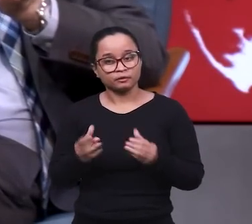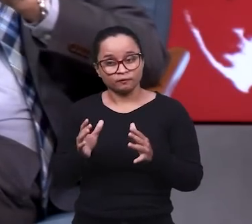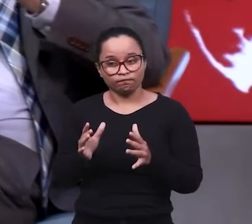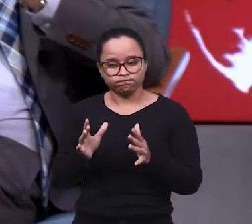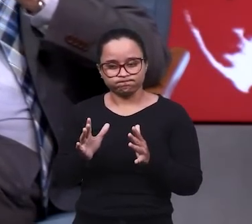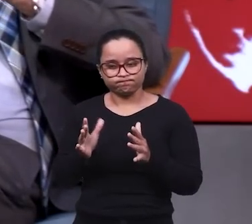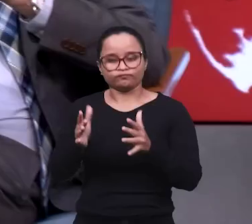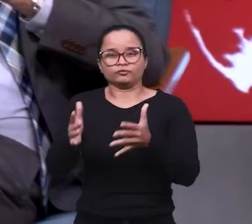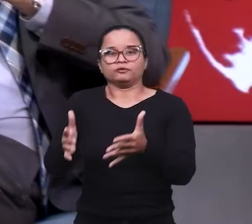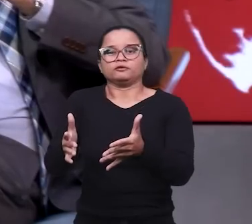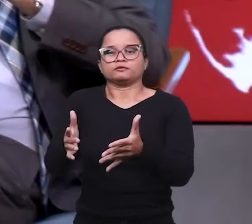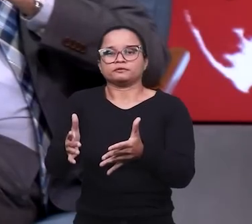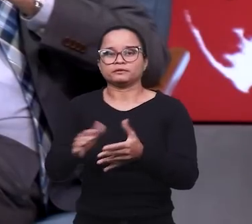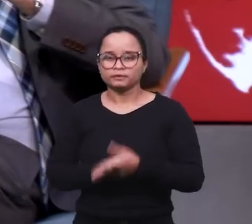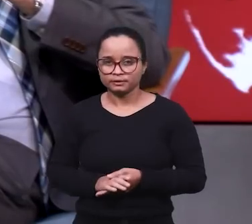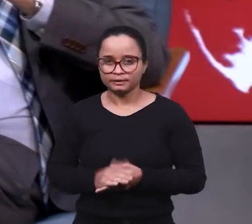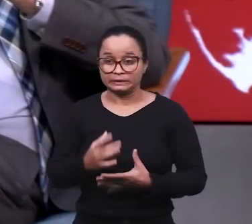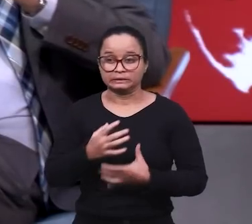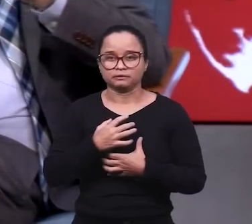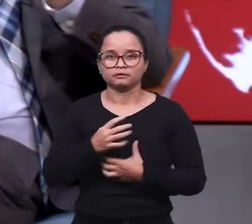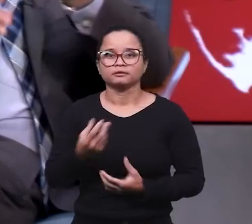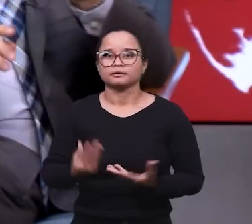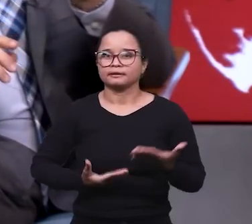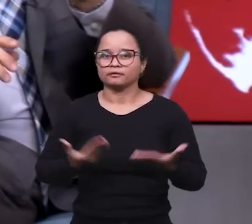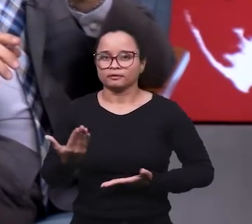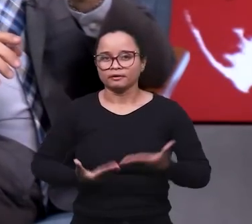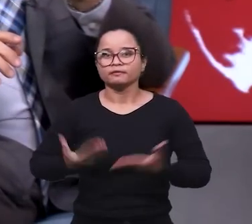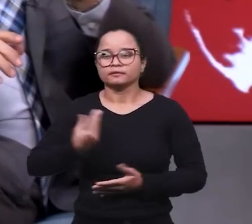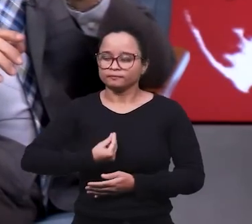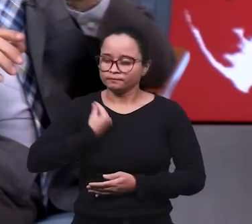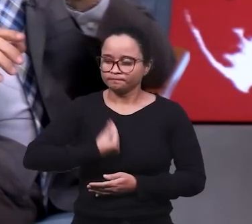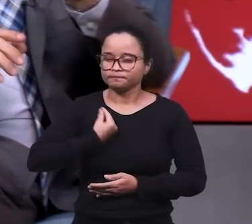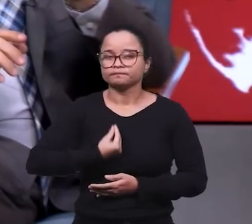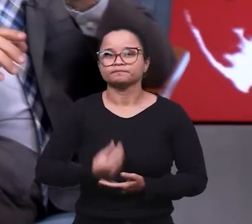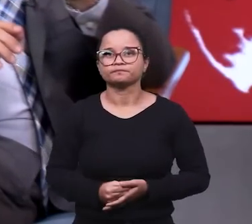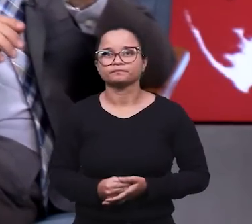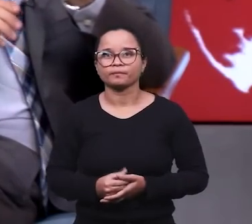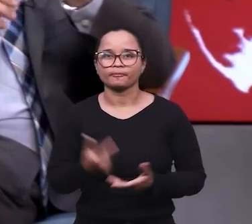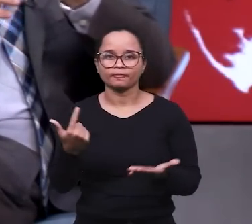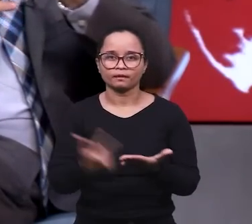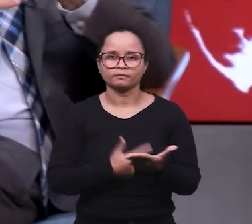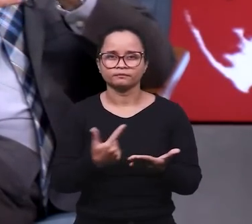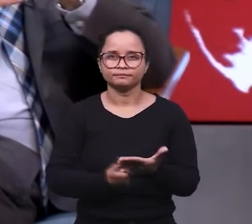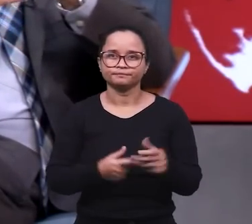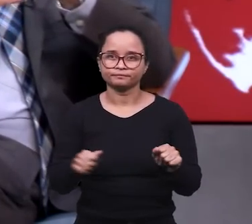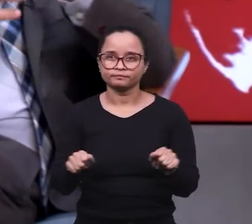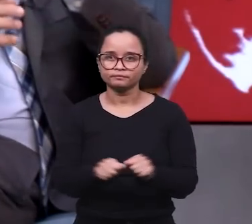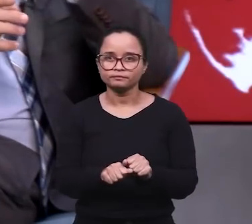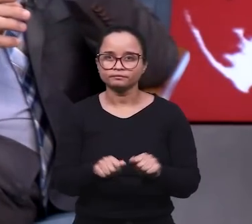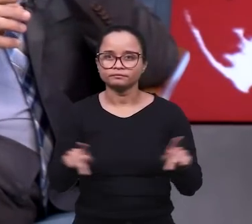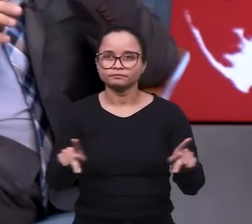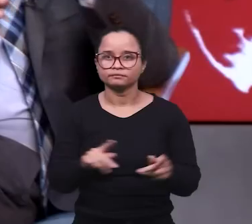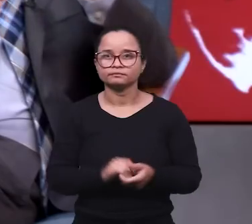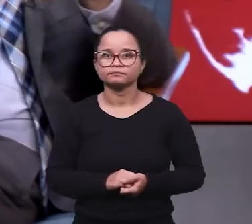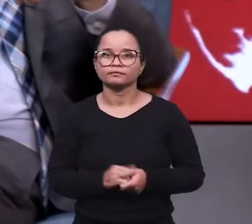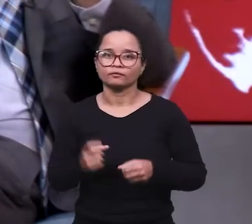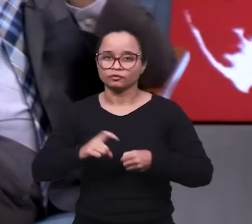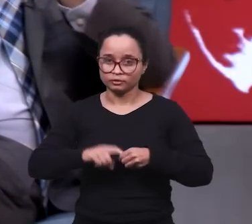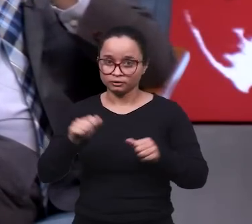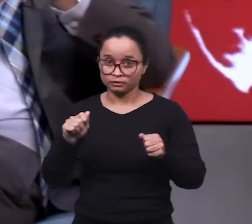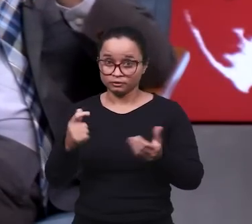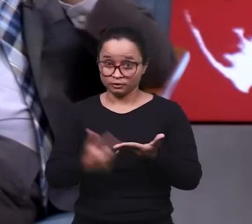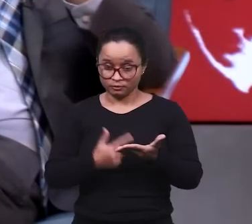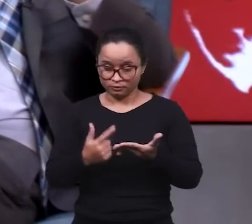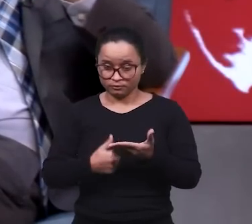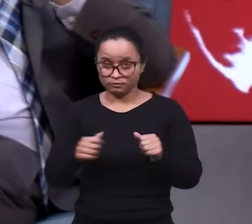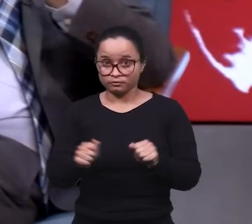intenso na vida da igreja que no livro de Apocalipse, voltando agora ao livro de